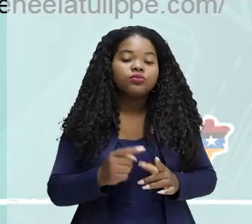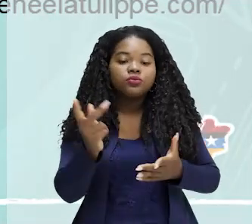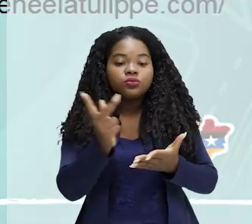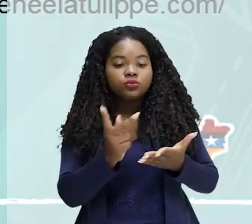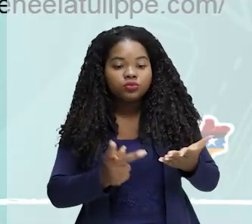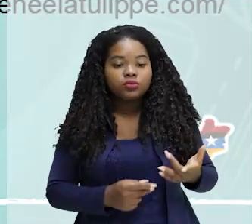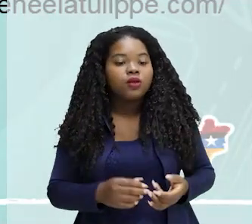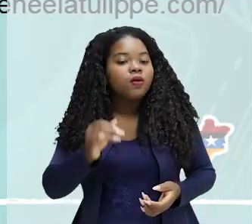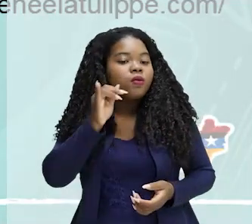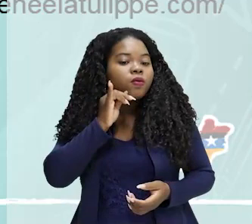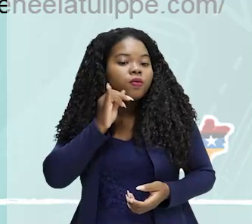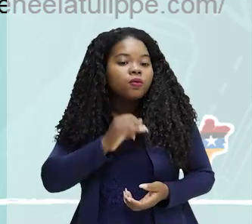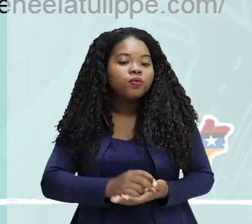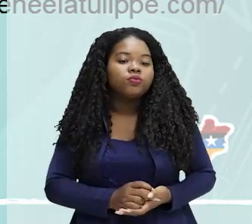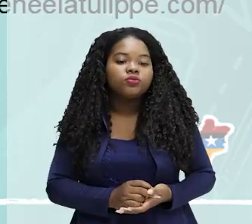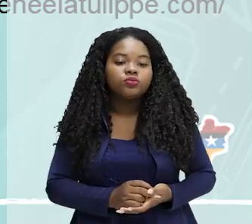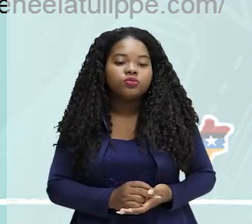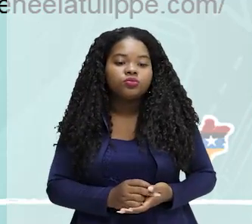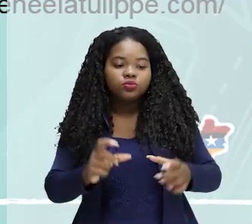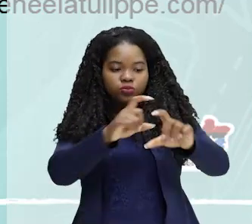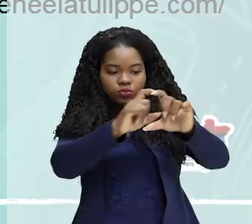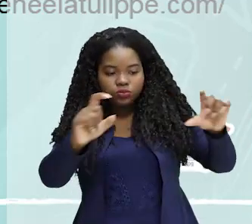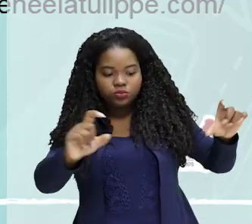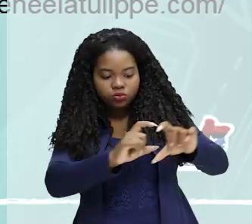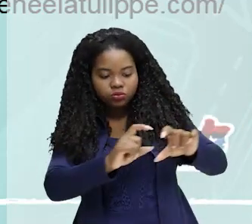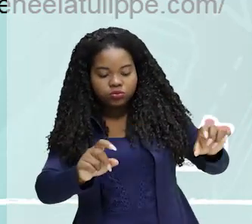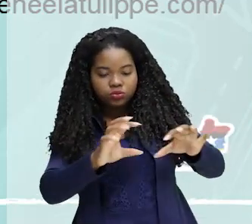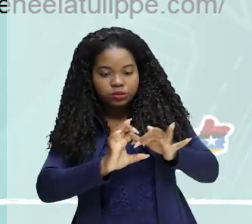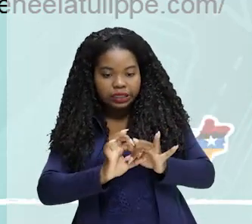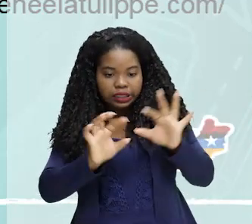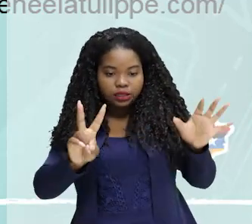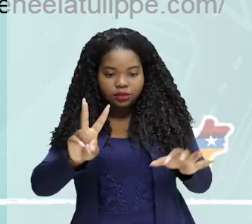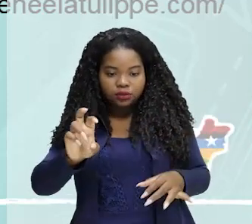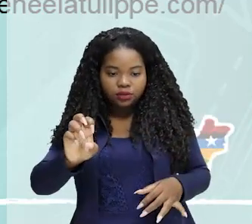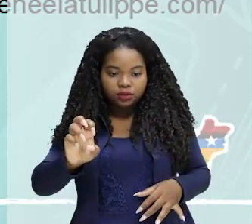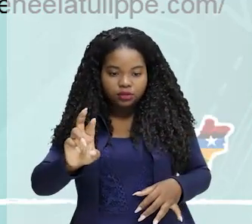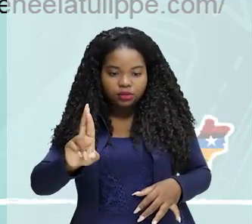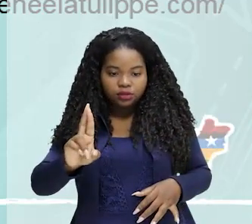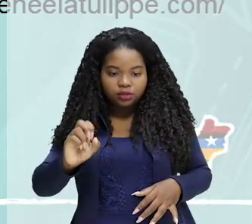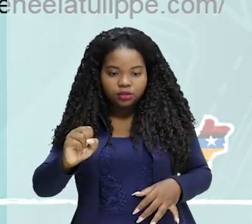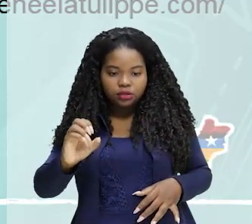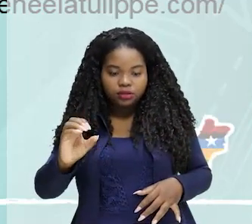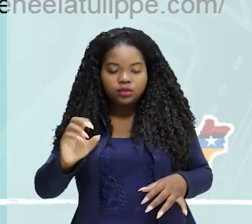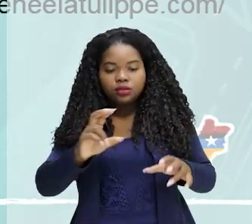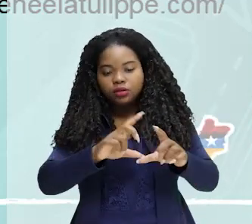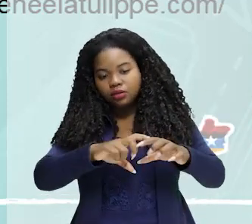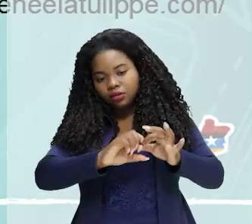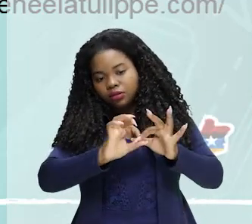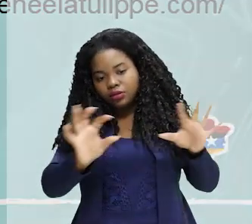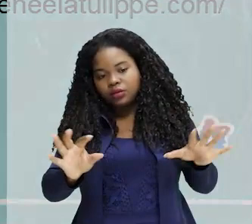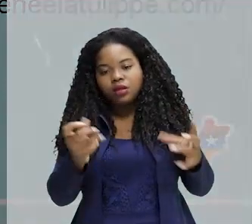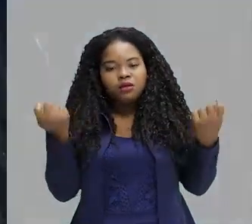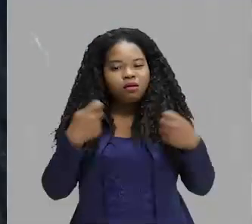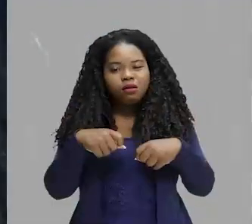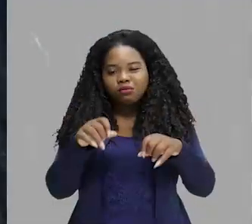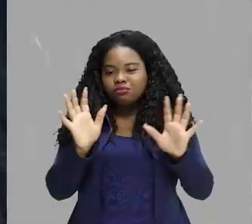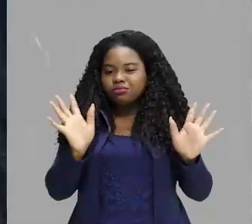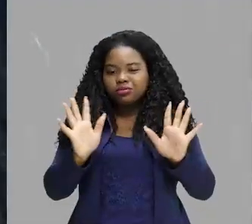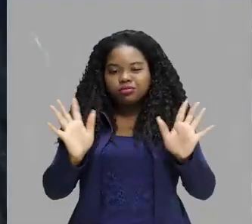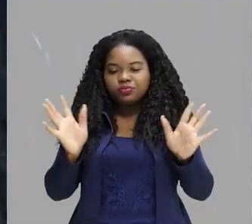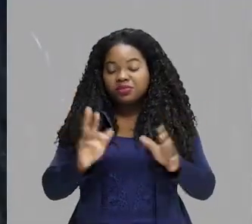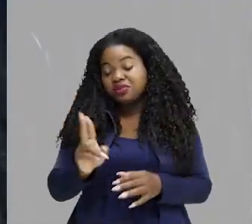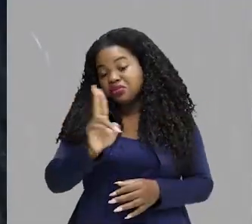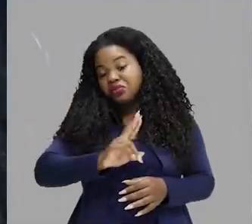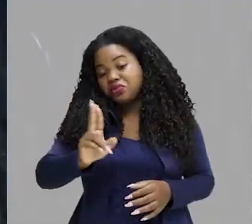Então, por exemplo, o verso livre, que é um tipo muito comum, é aquele que não precisa ou que não utiliza das